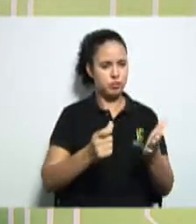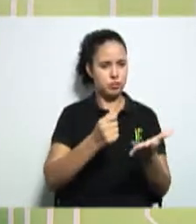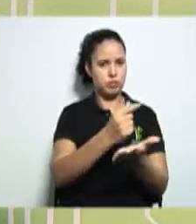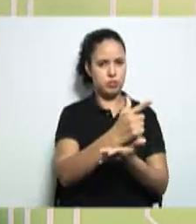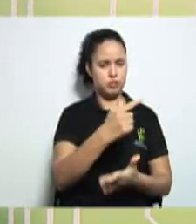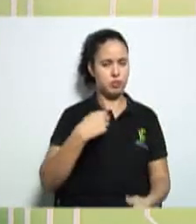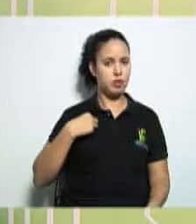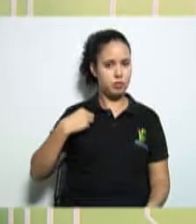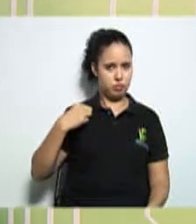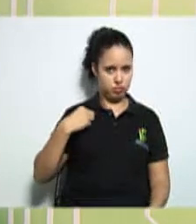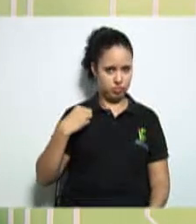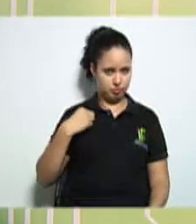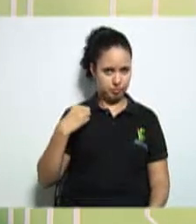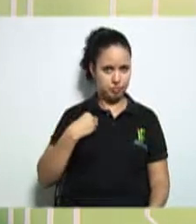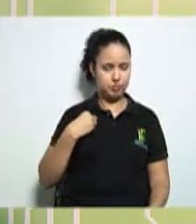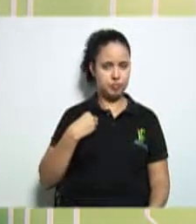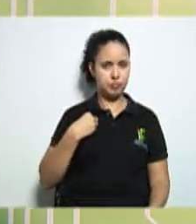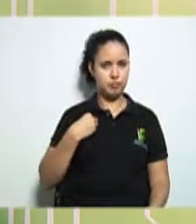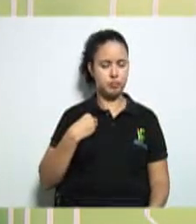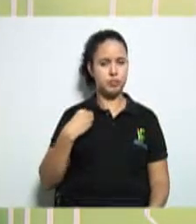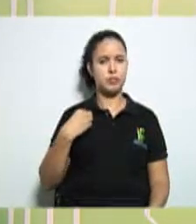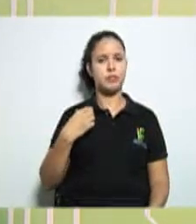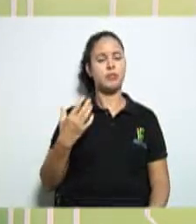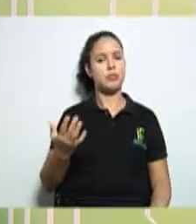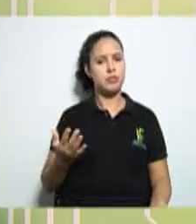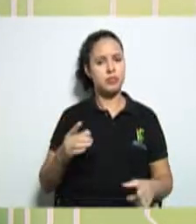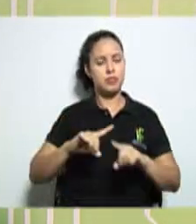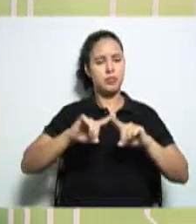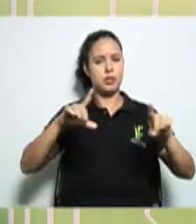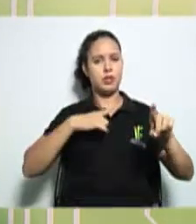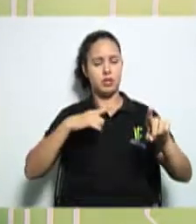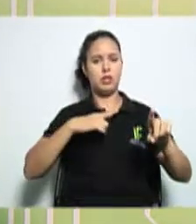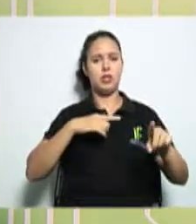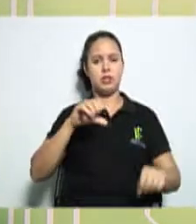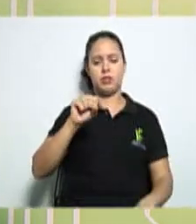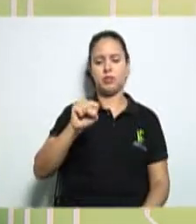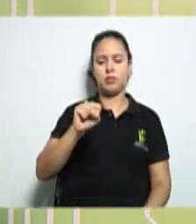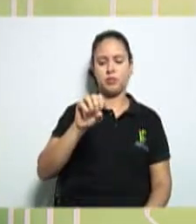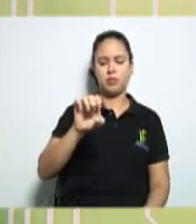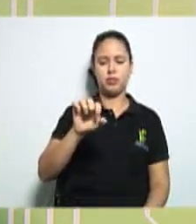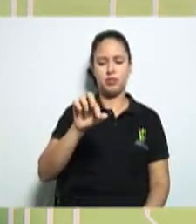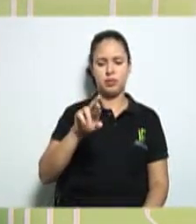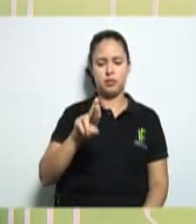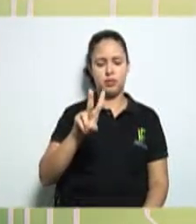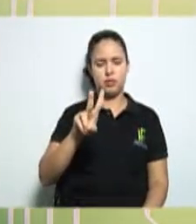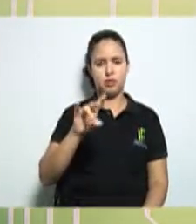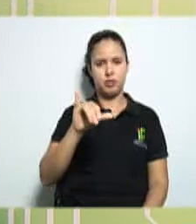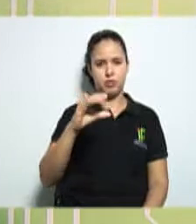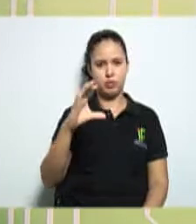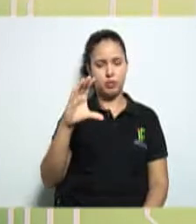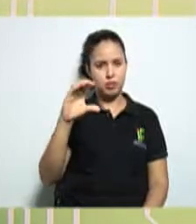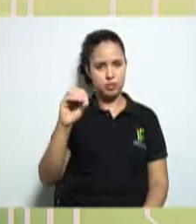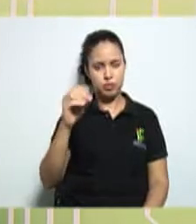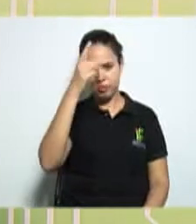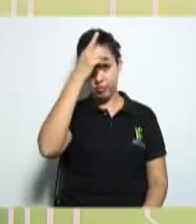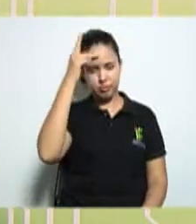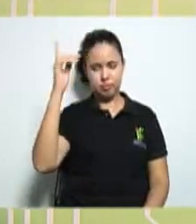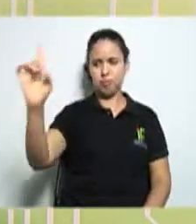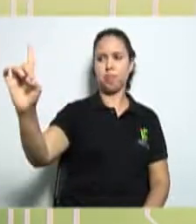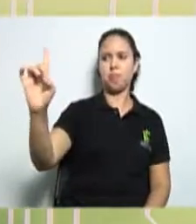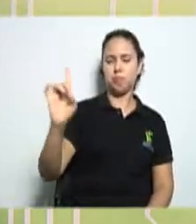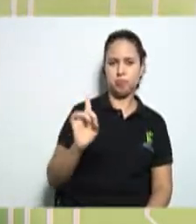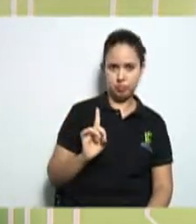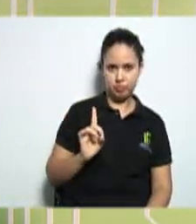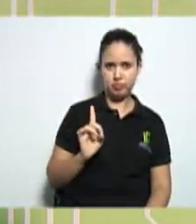O produto é a roupa, mas o serviço é o atendente que vem atender a gente e vai efetuar a venda, ou vai explicar,